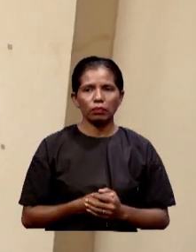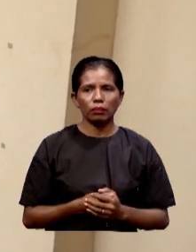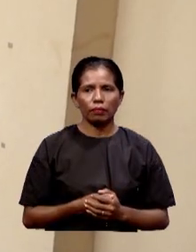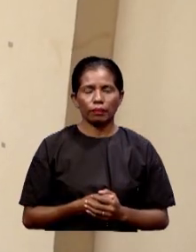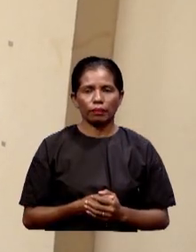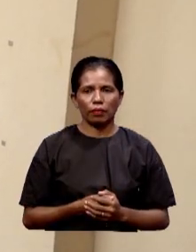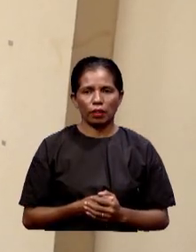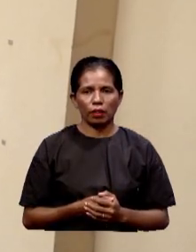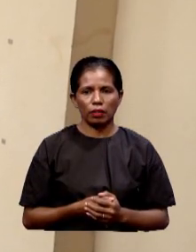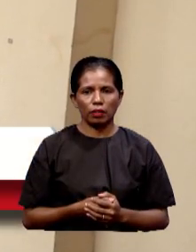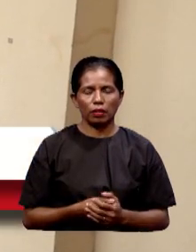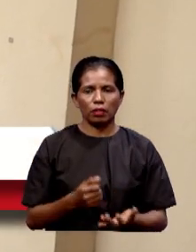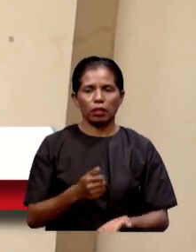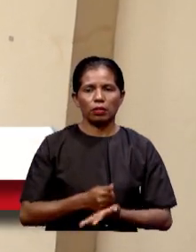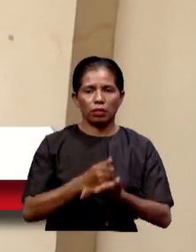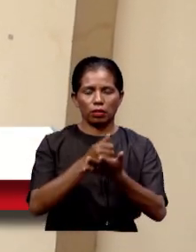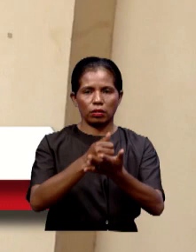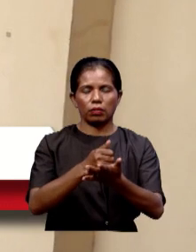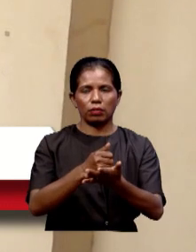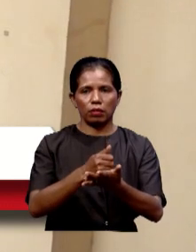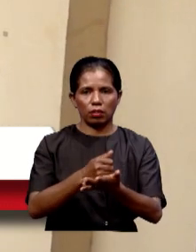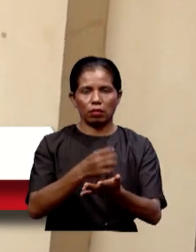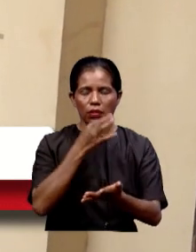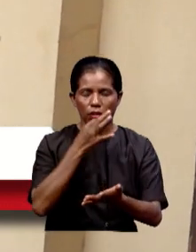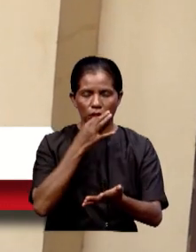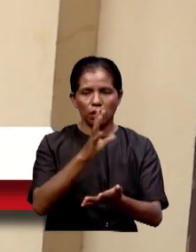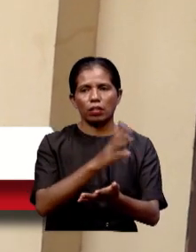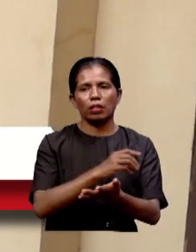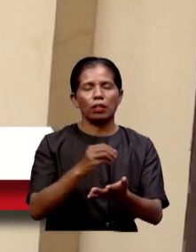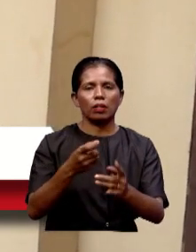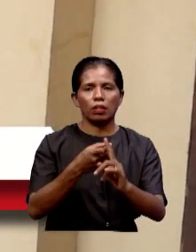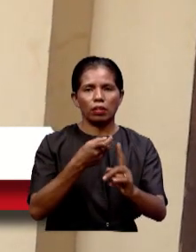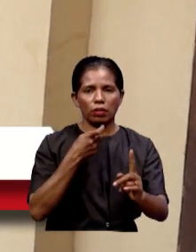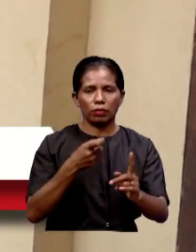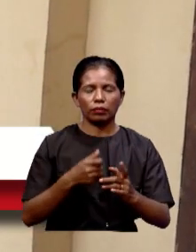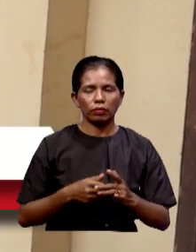que é apoio da cidade básica, não mas o